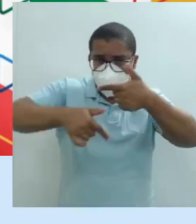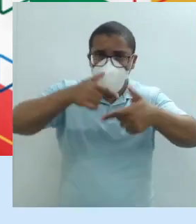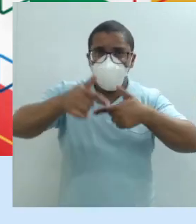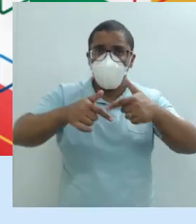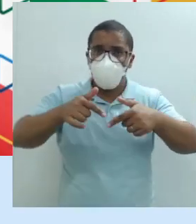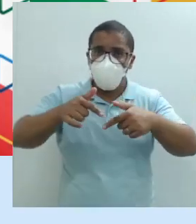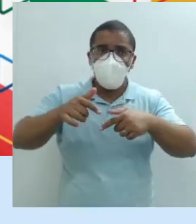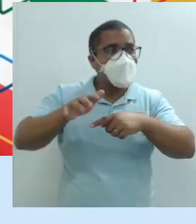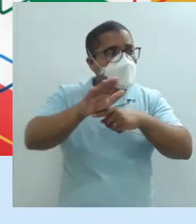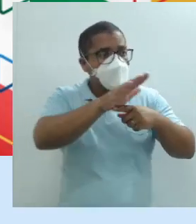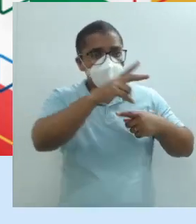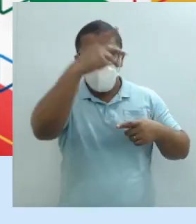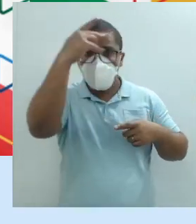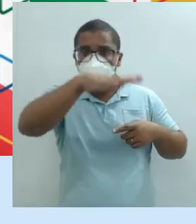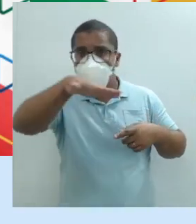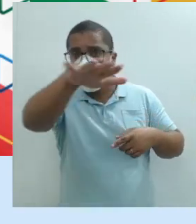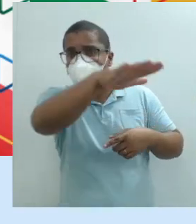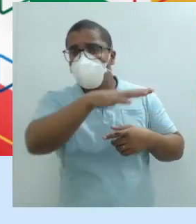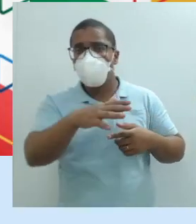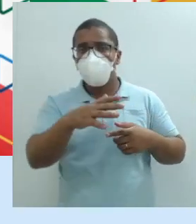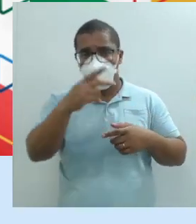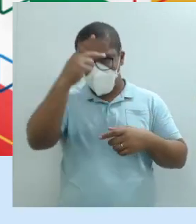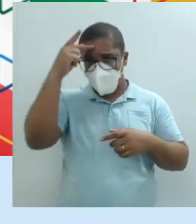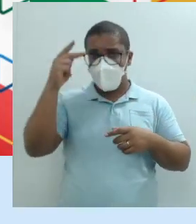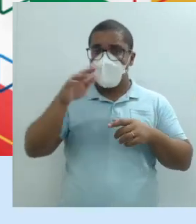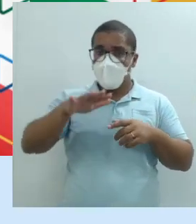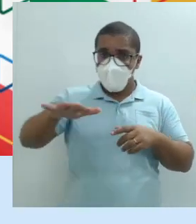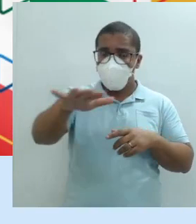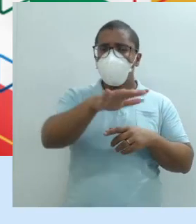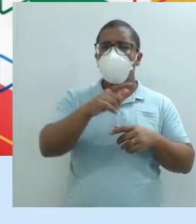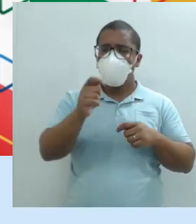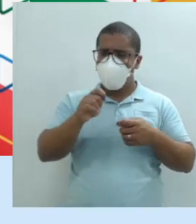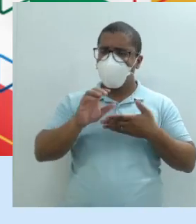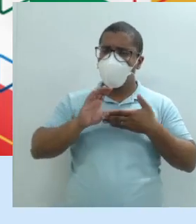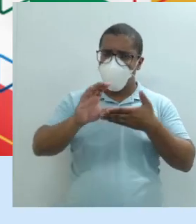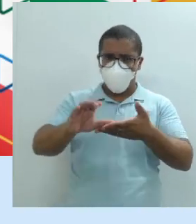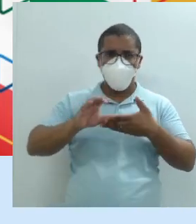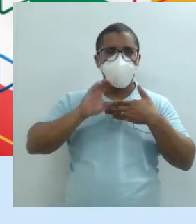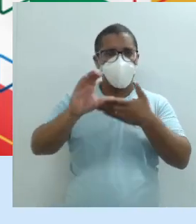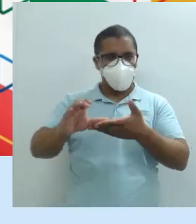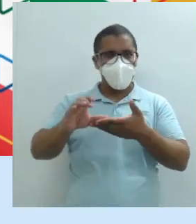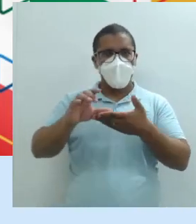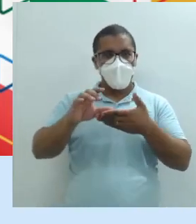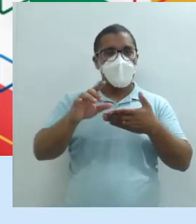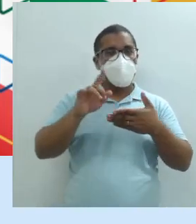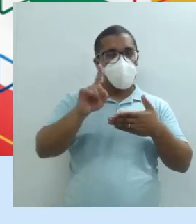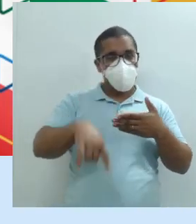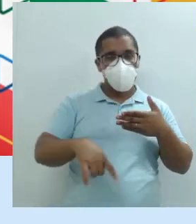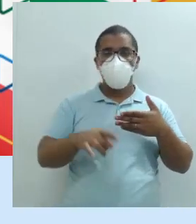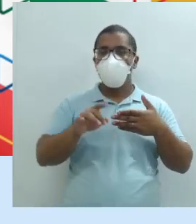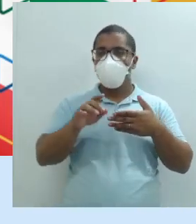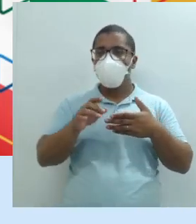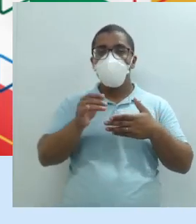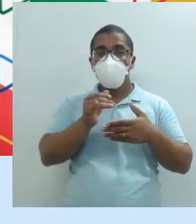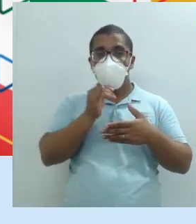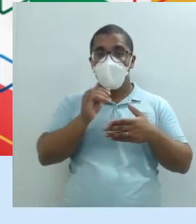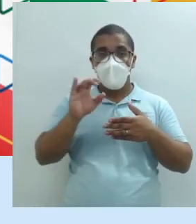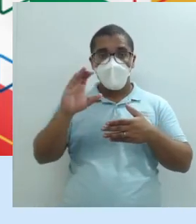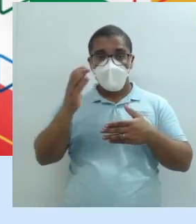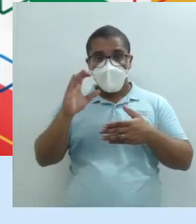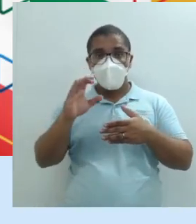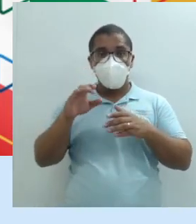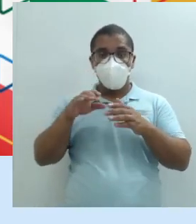pessoas, né? A sociedade, né, que é uma grande financiadora, né, da questão científica, por exemplo, você